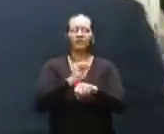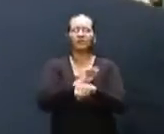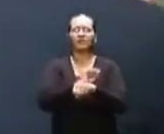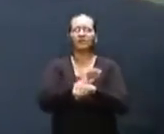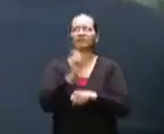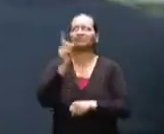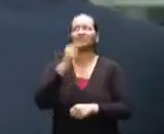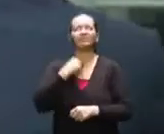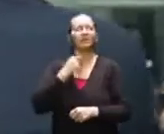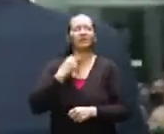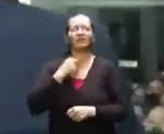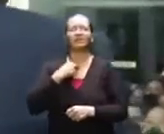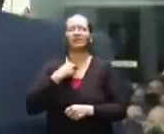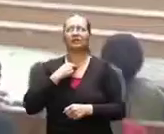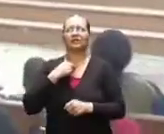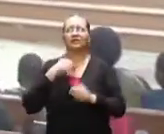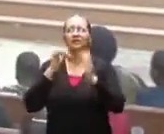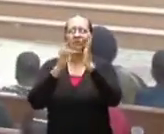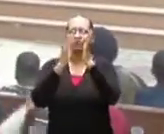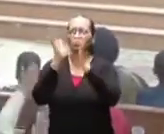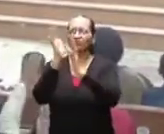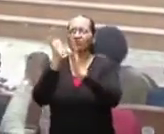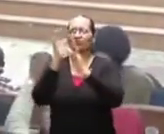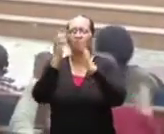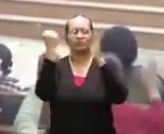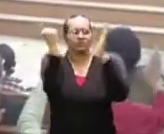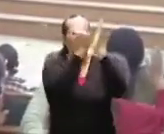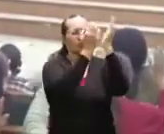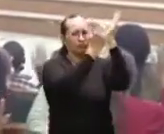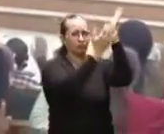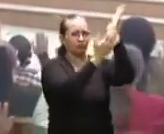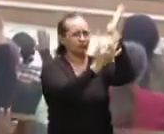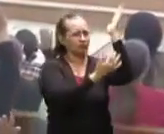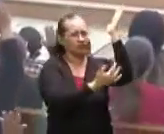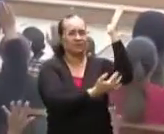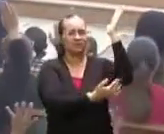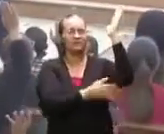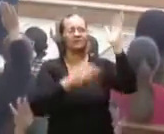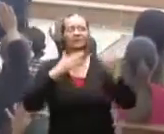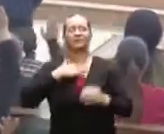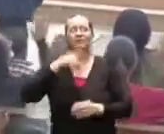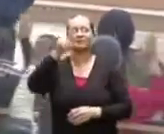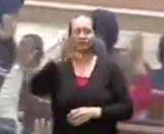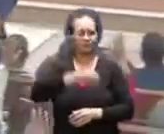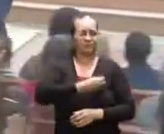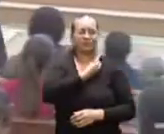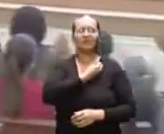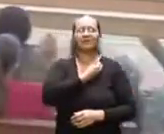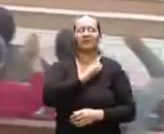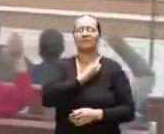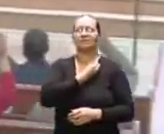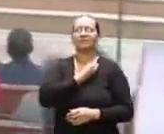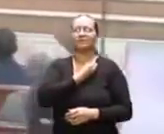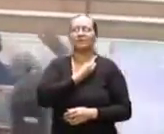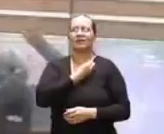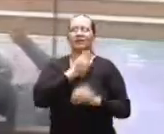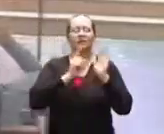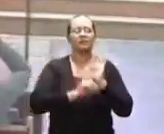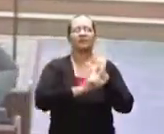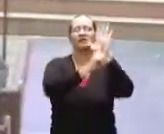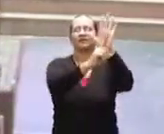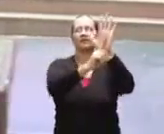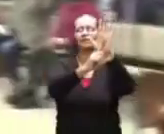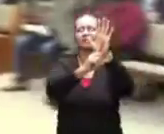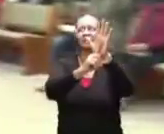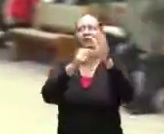O homem da mão furada, ele vai aparecer em breve. Em breve ele vai aparecer. Com a sua galadão, com a sua